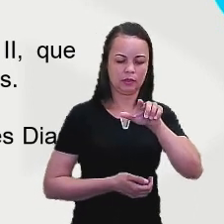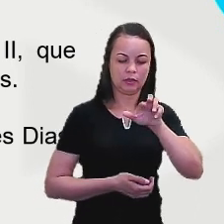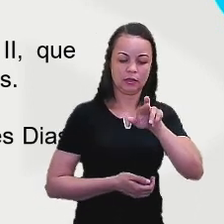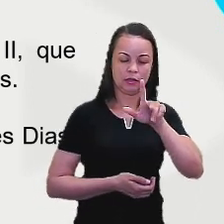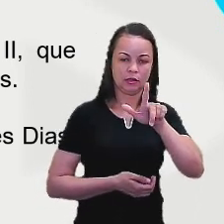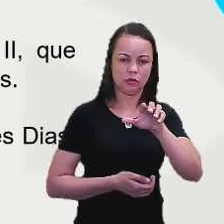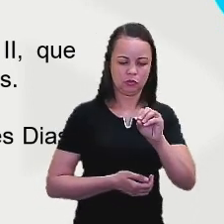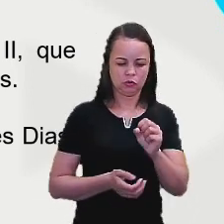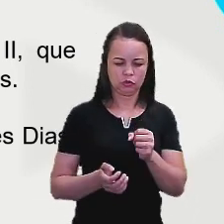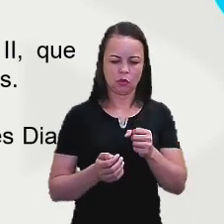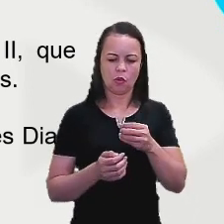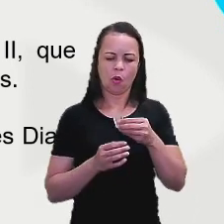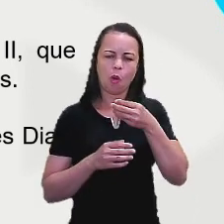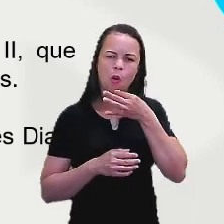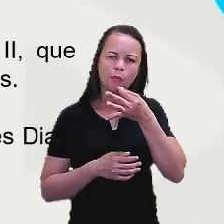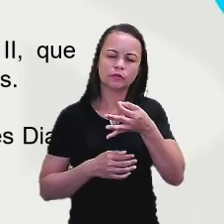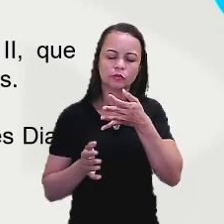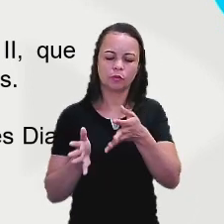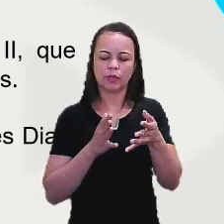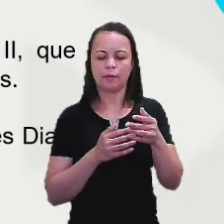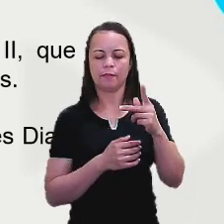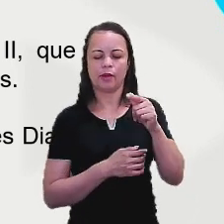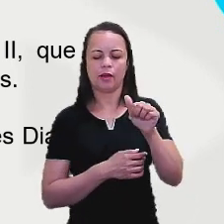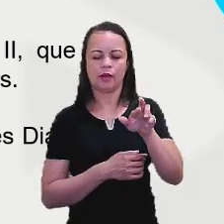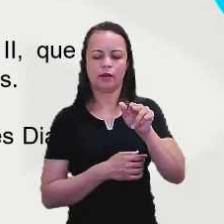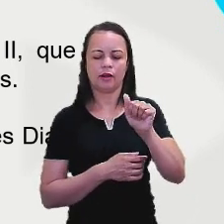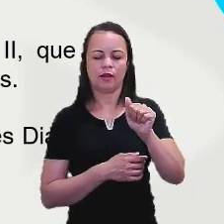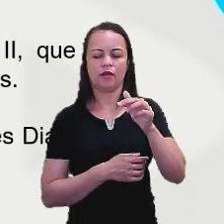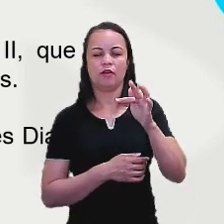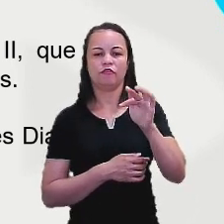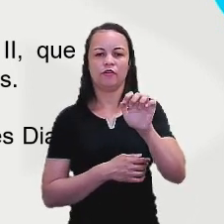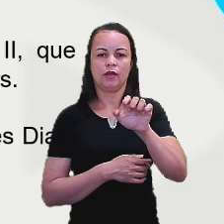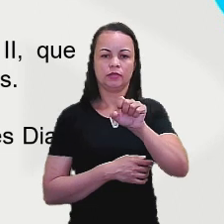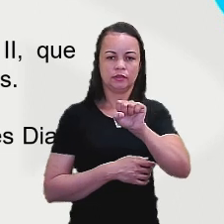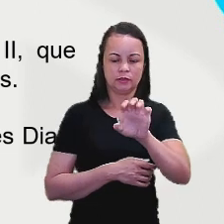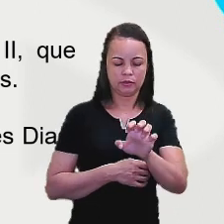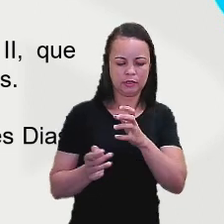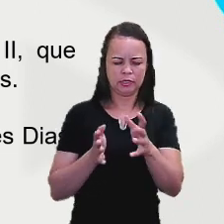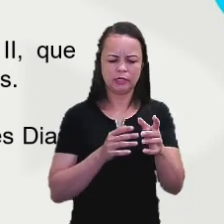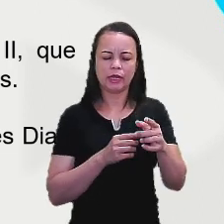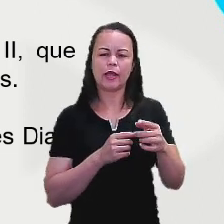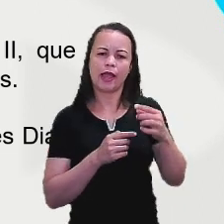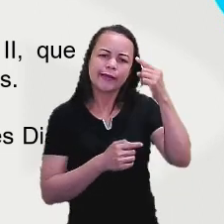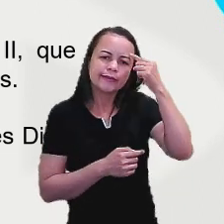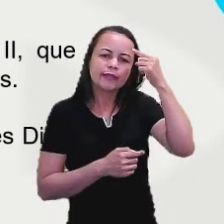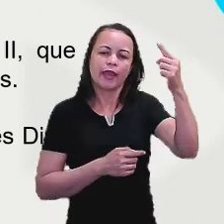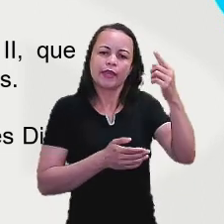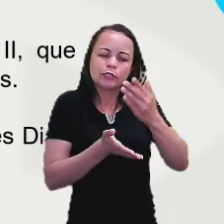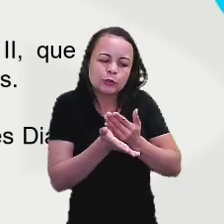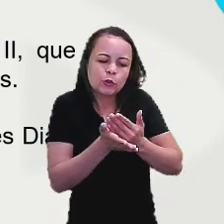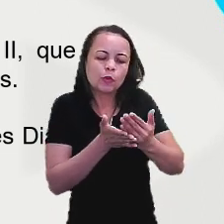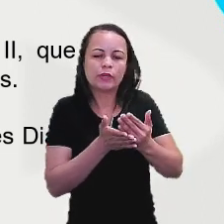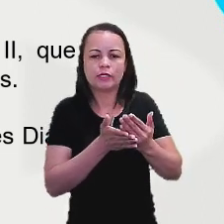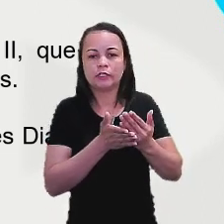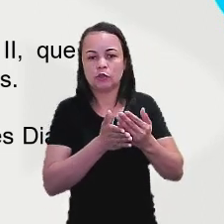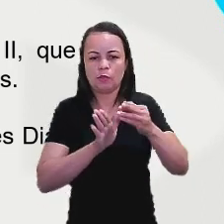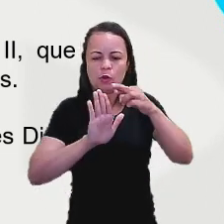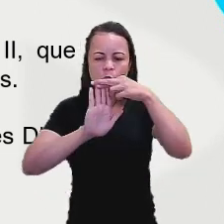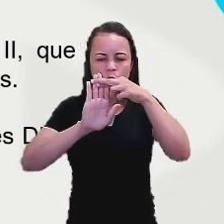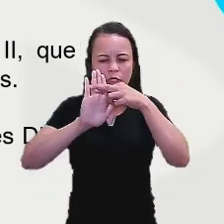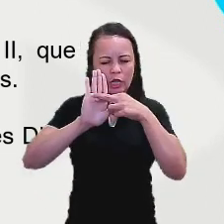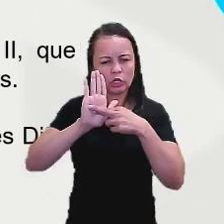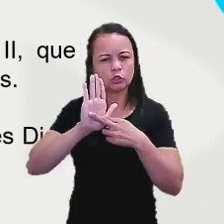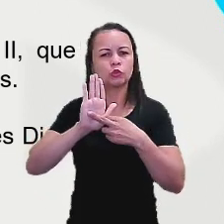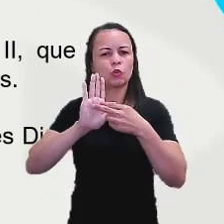paráfrase, isto é, por um tipo de intertextualidade que retoma a ideia inicial e reproduz partes do texto original